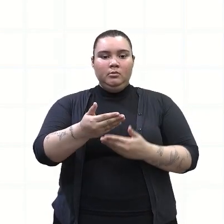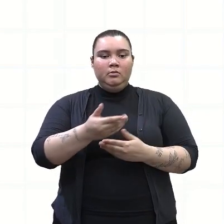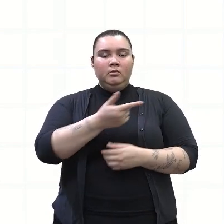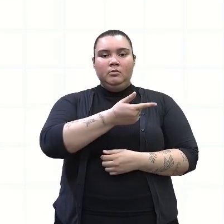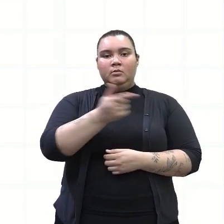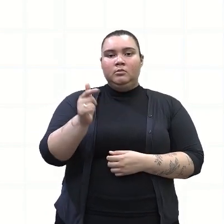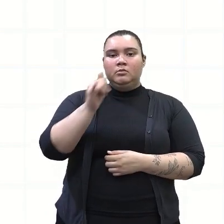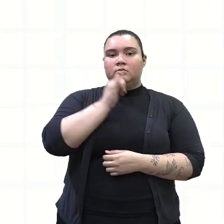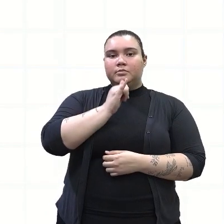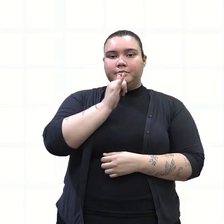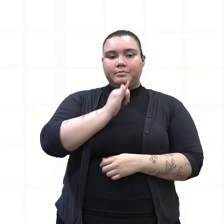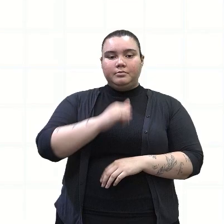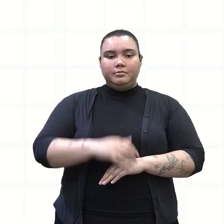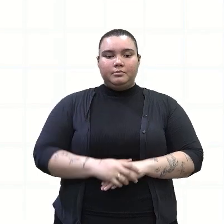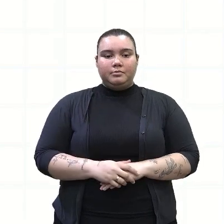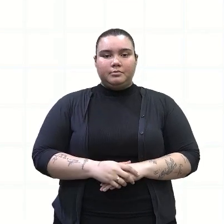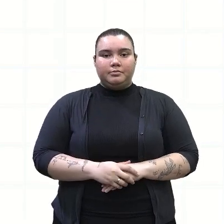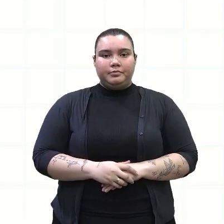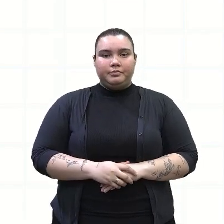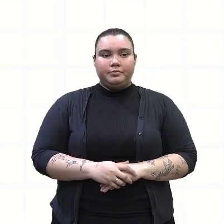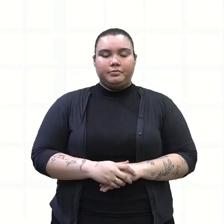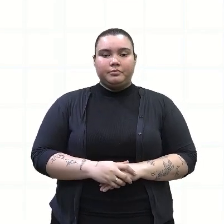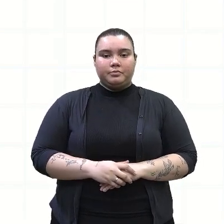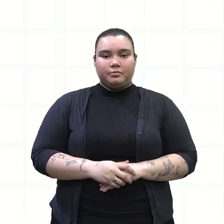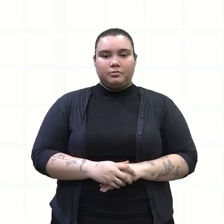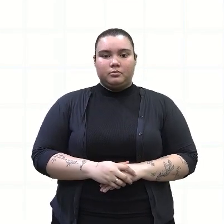um example.